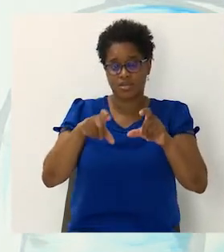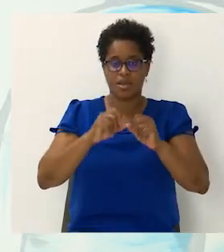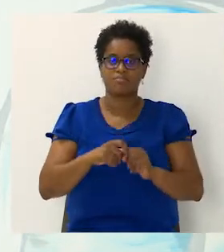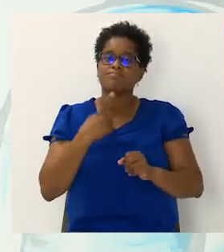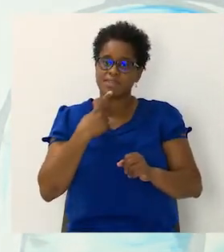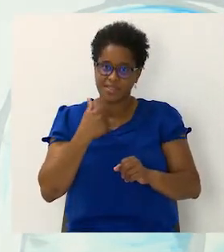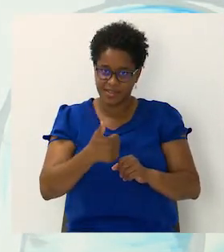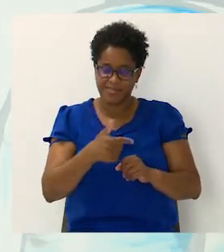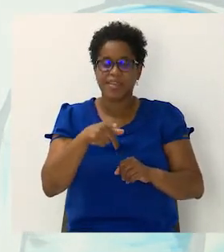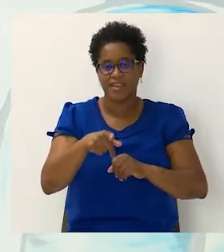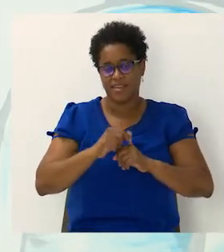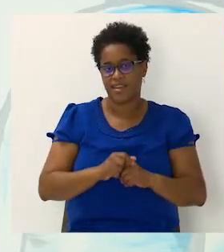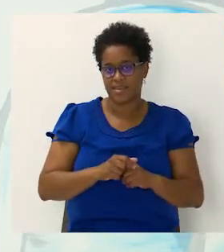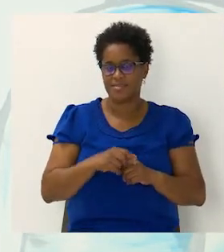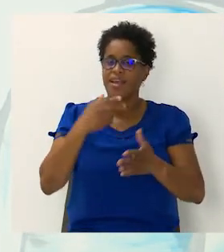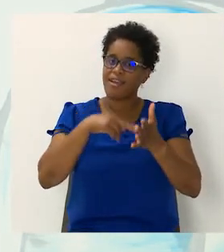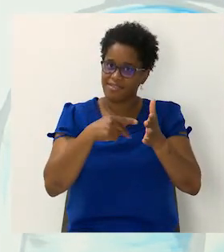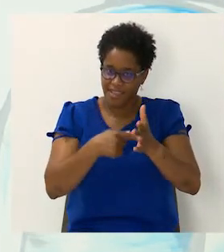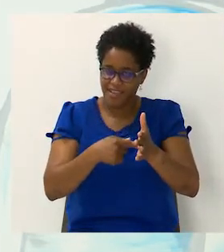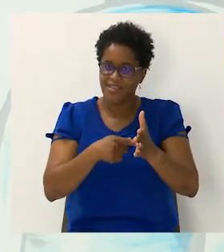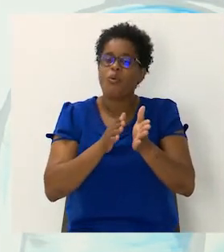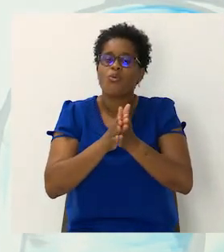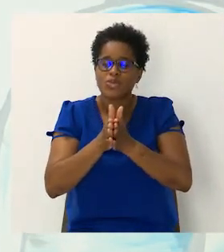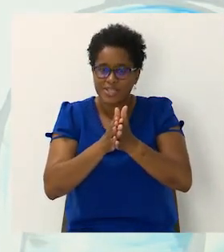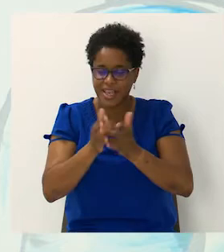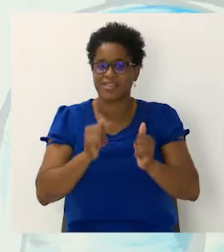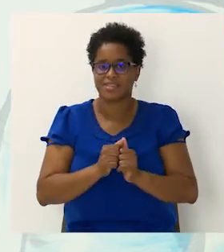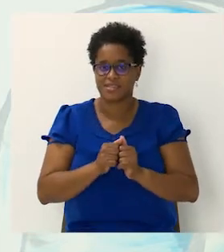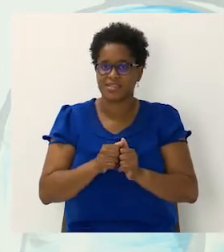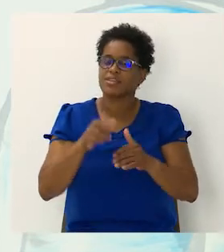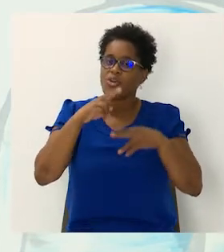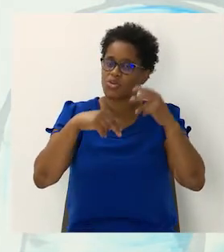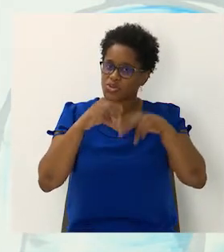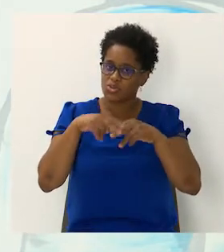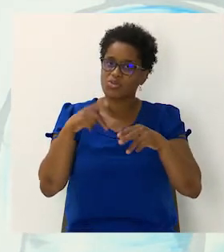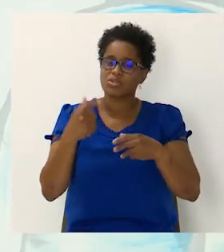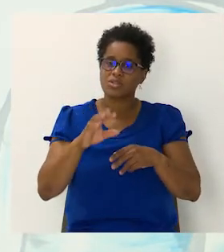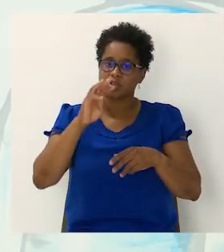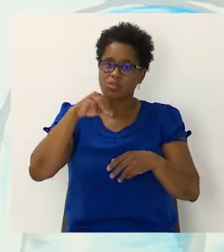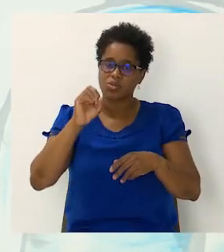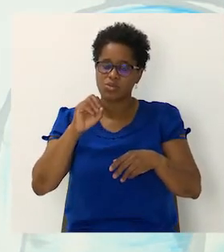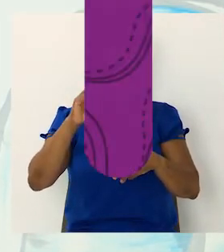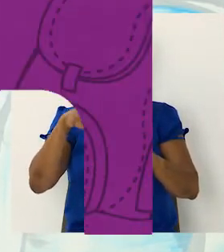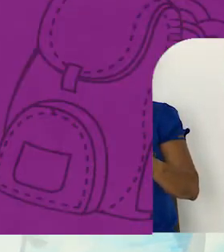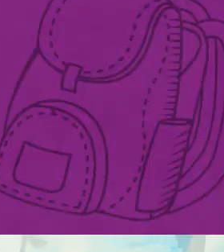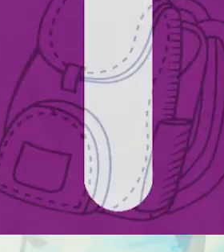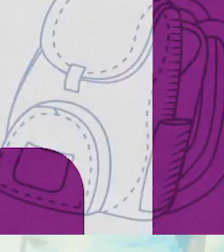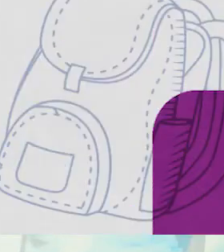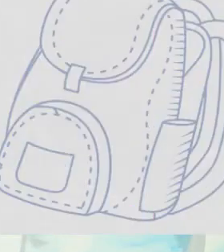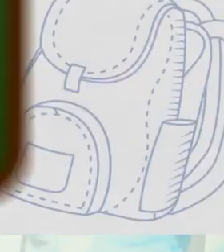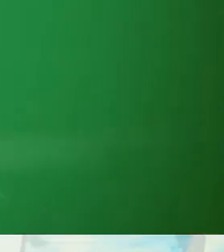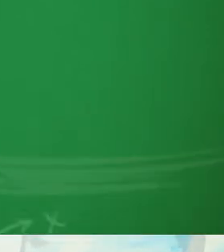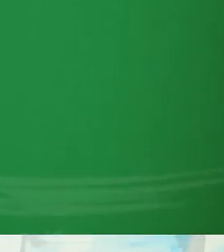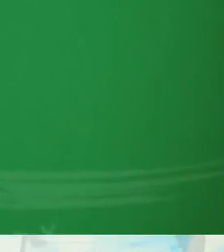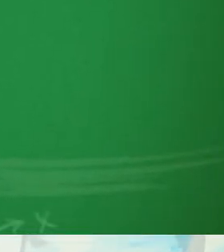bom? Essa é a técnica utilizada na construção de monumentos megalíticos.